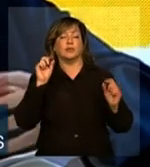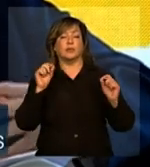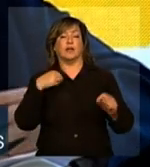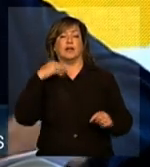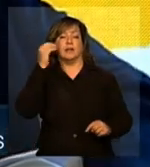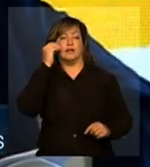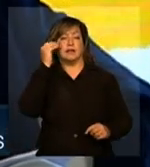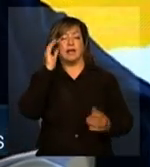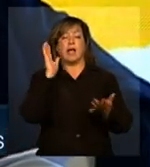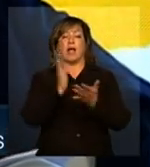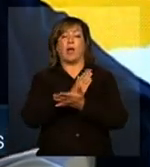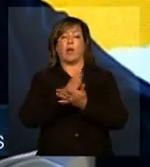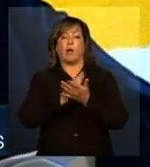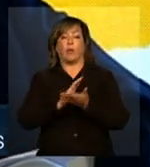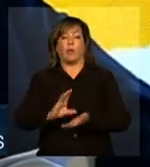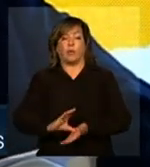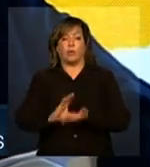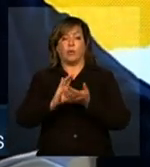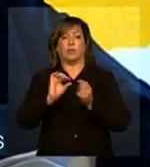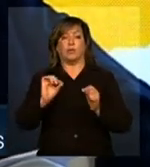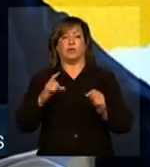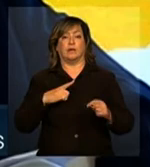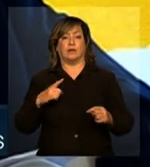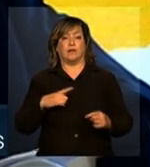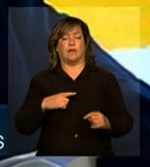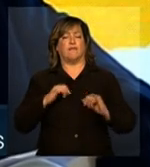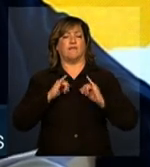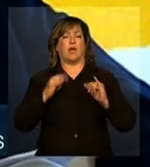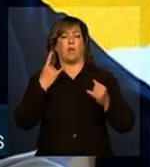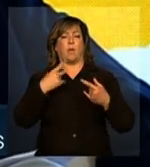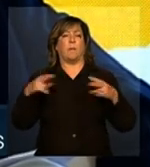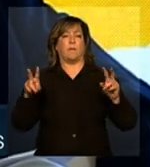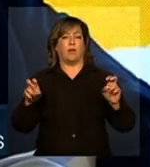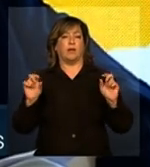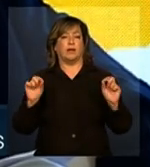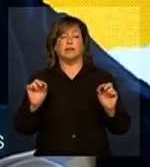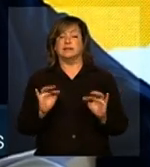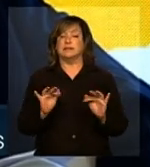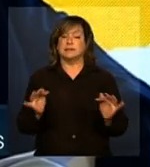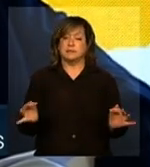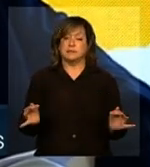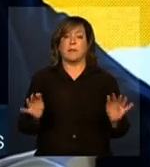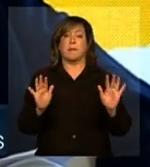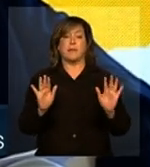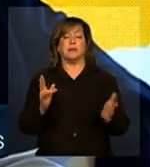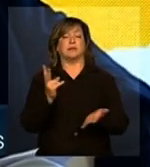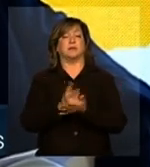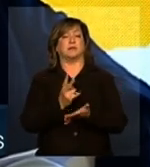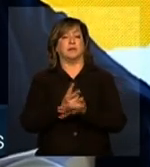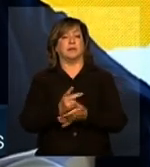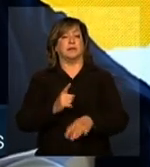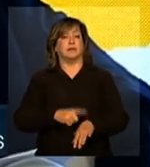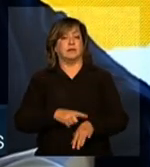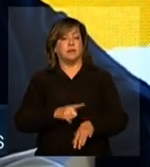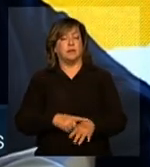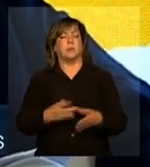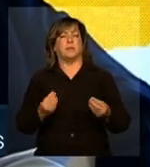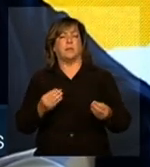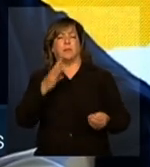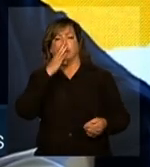Alguns conselheiros levantaram uma questão que era simples, mas, ao mesmo tempo, muito